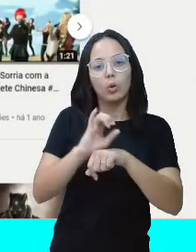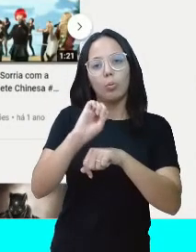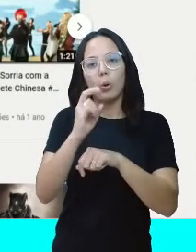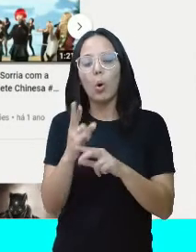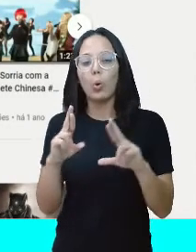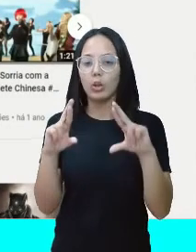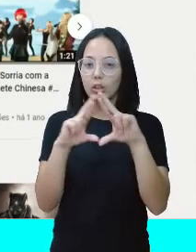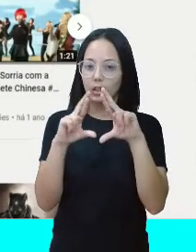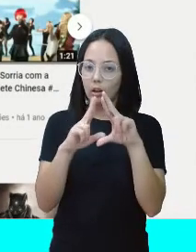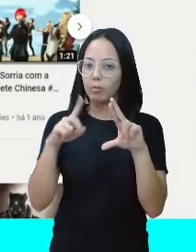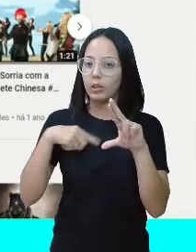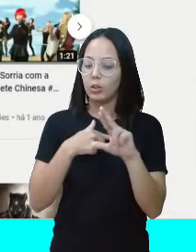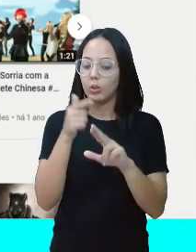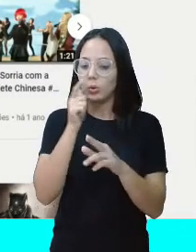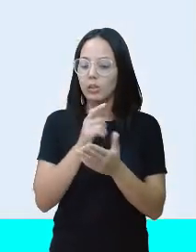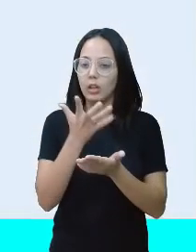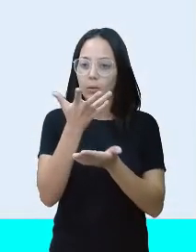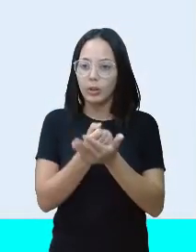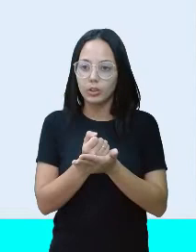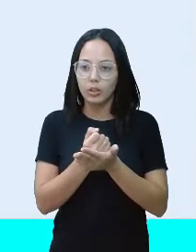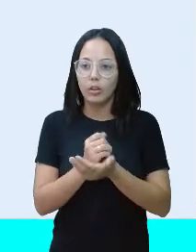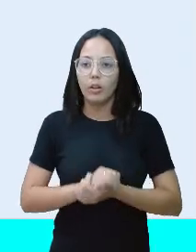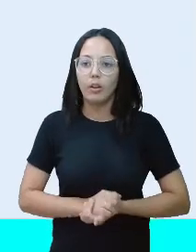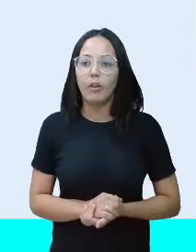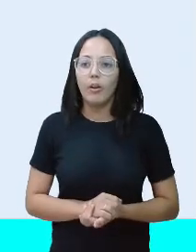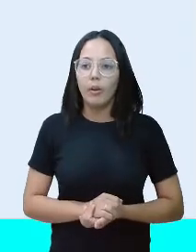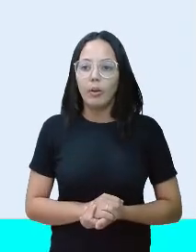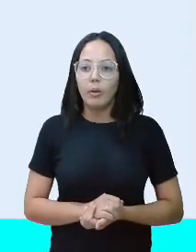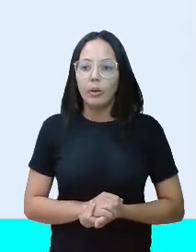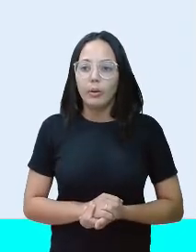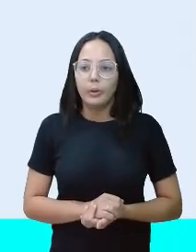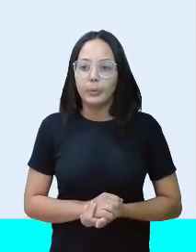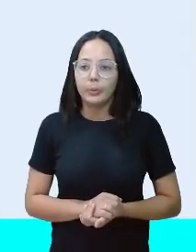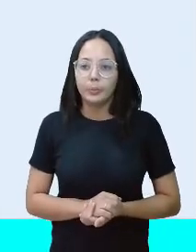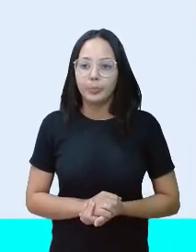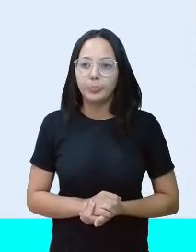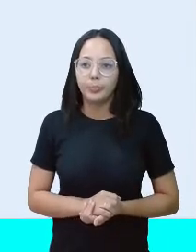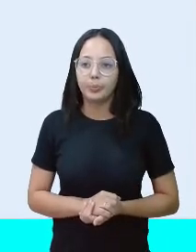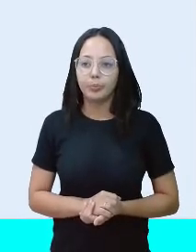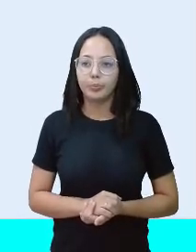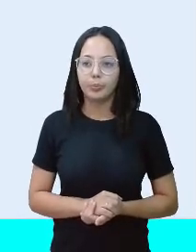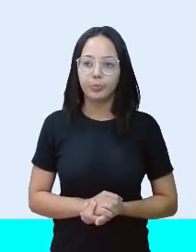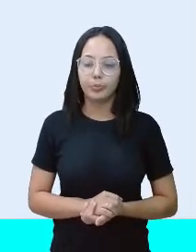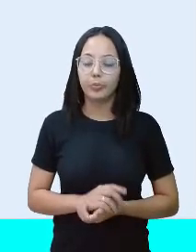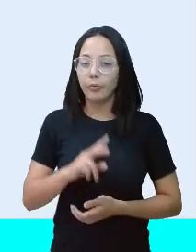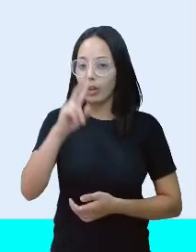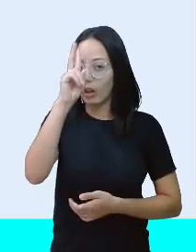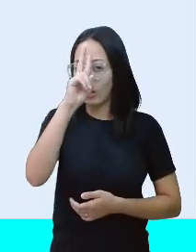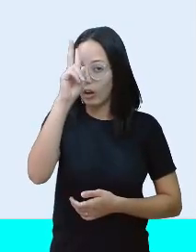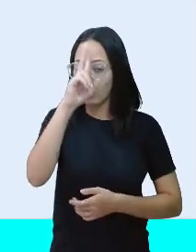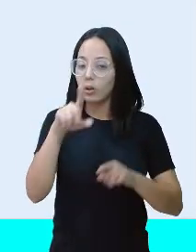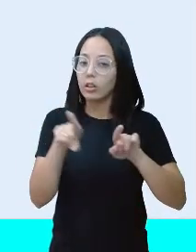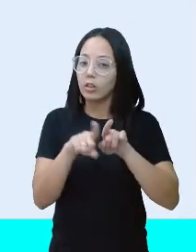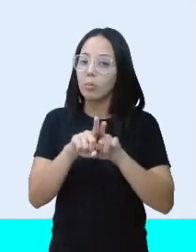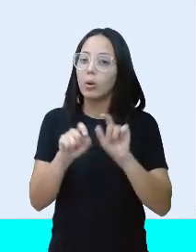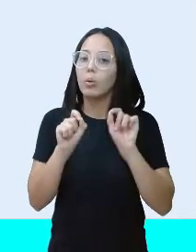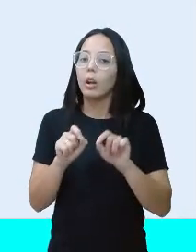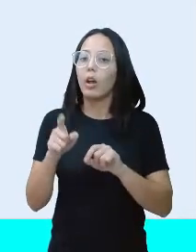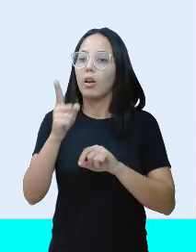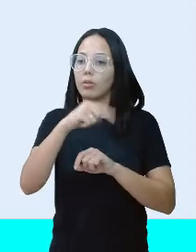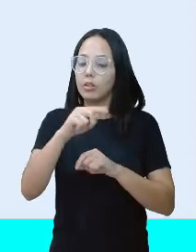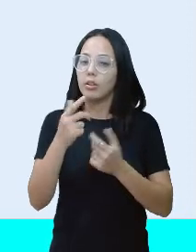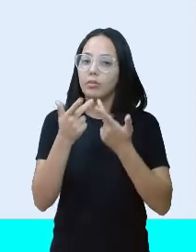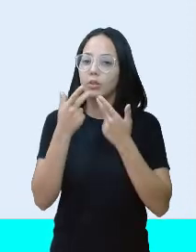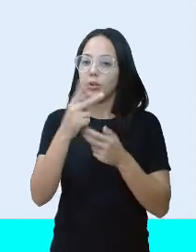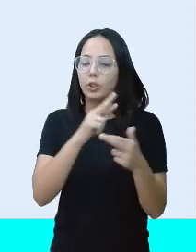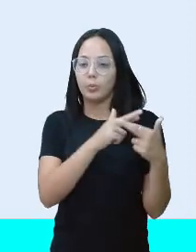que a gente possa baixar. E lembre-se, também dê para os seus responsáveis